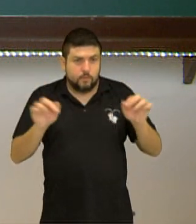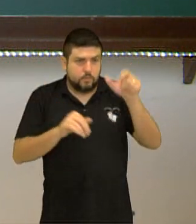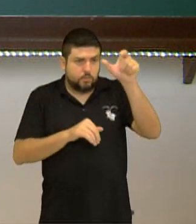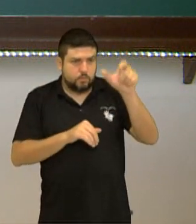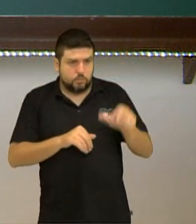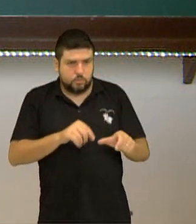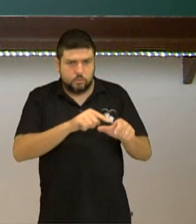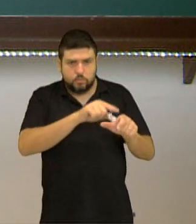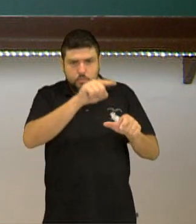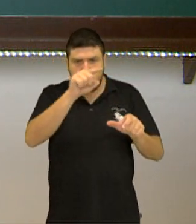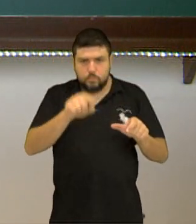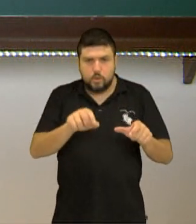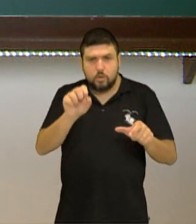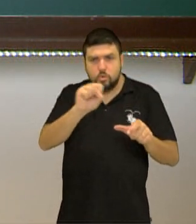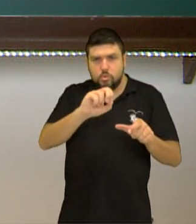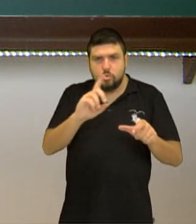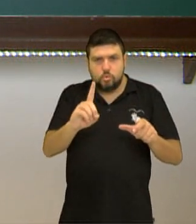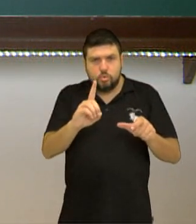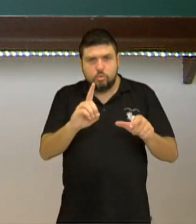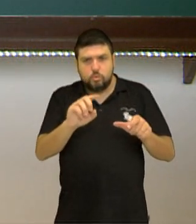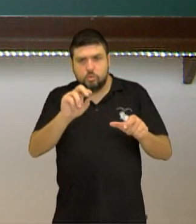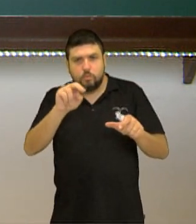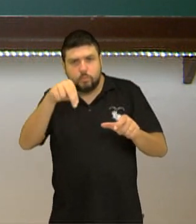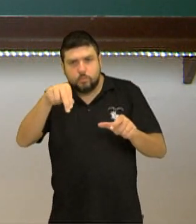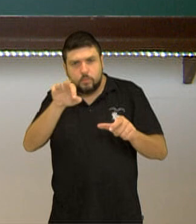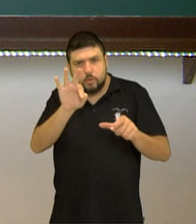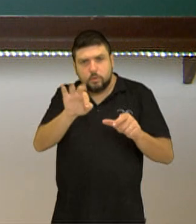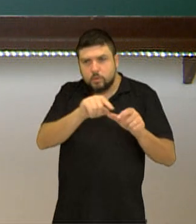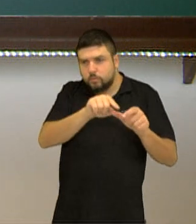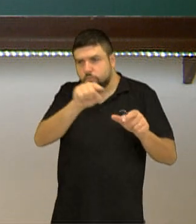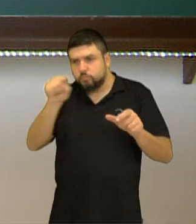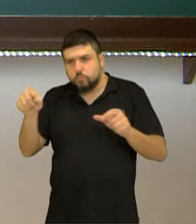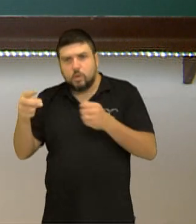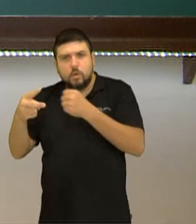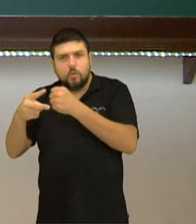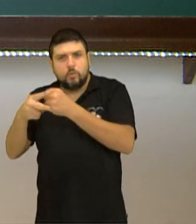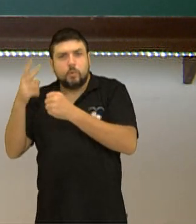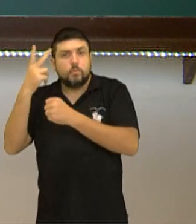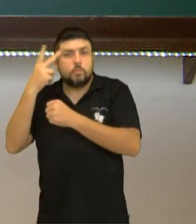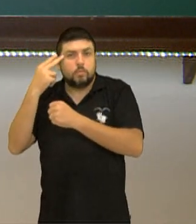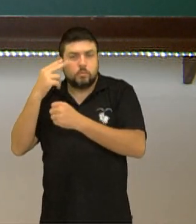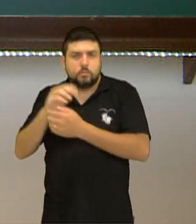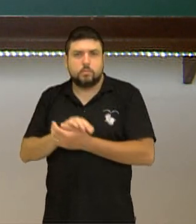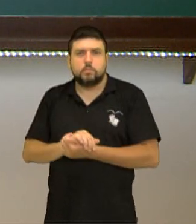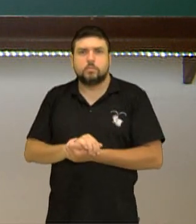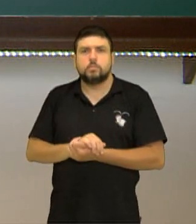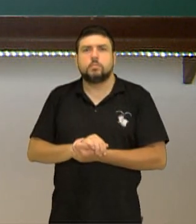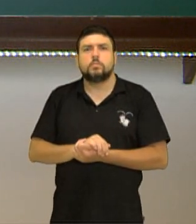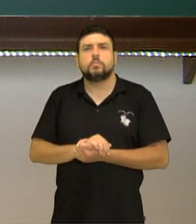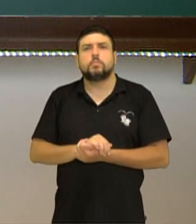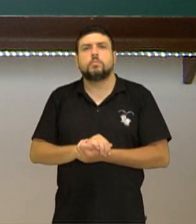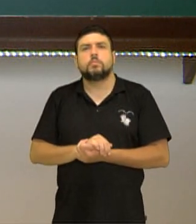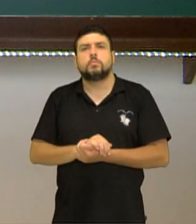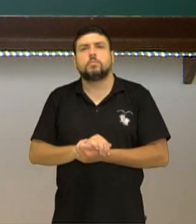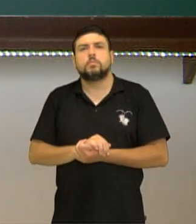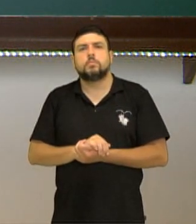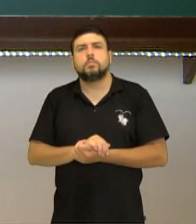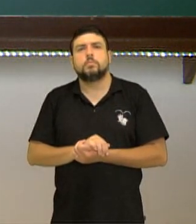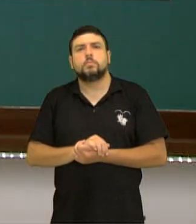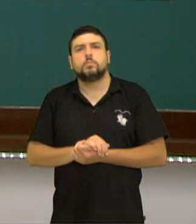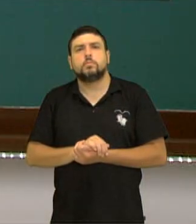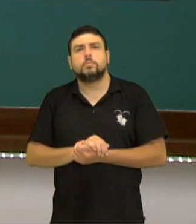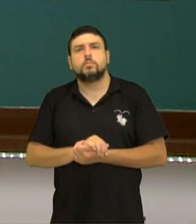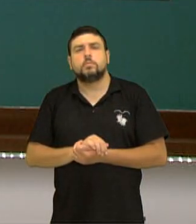você mantém na forma base, sem mexer, sem alterar absolutamente nada. Ok? Belezinha, pessoal? Então é isso